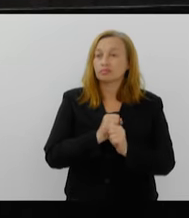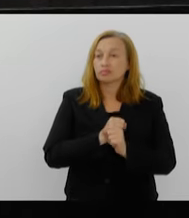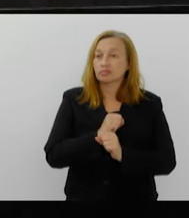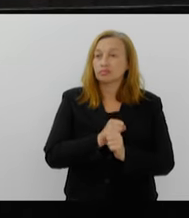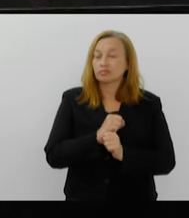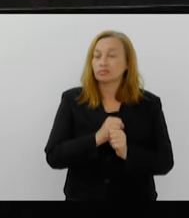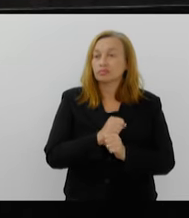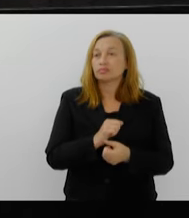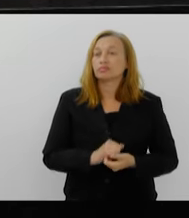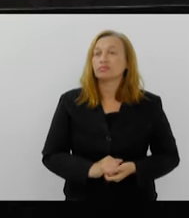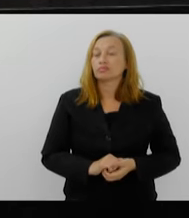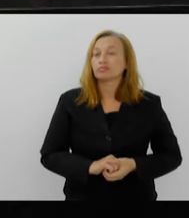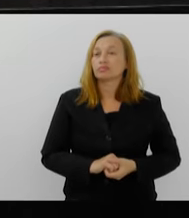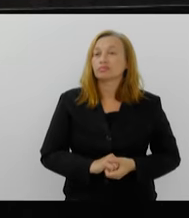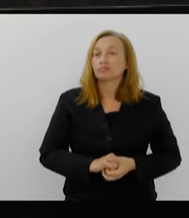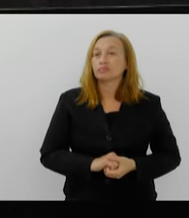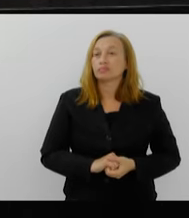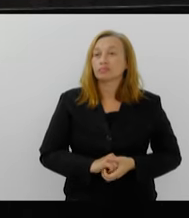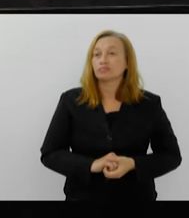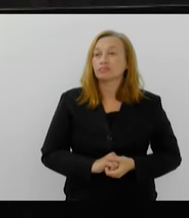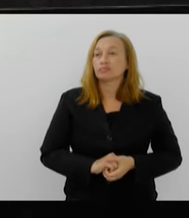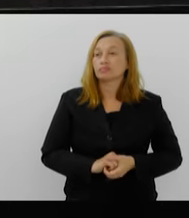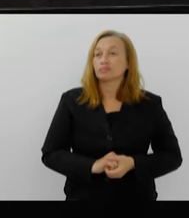anualmente aumentar